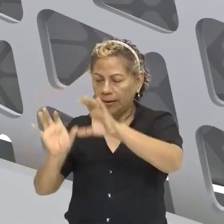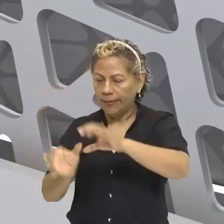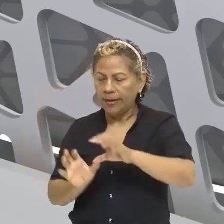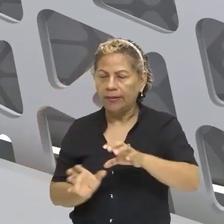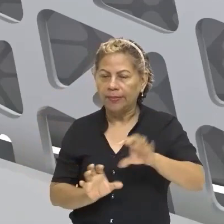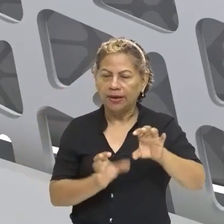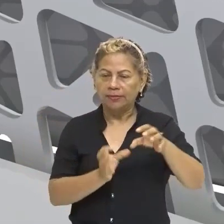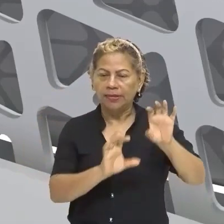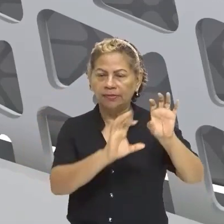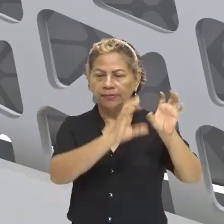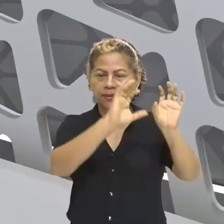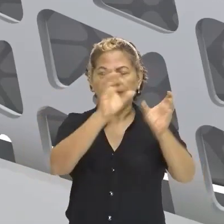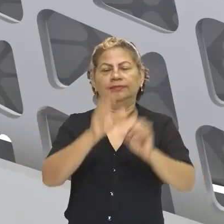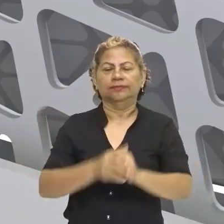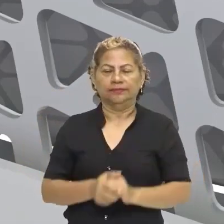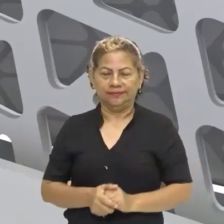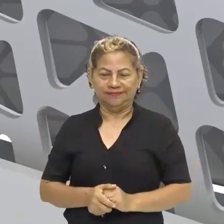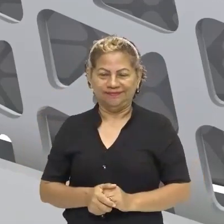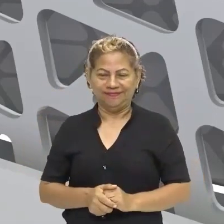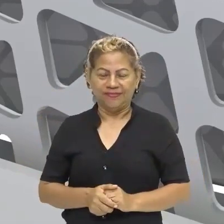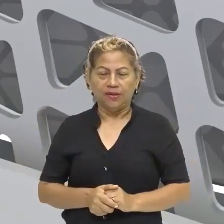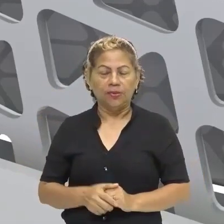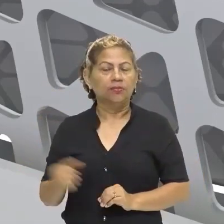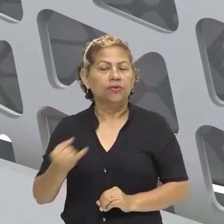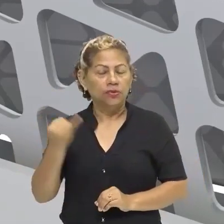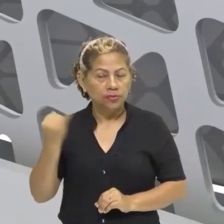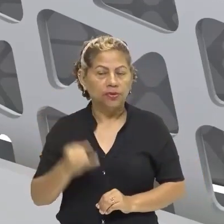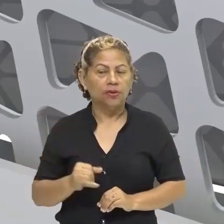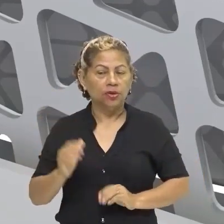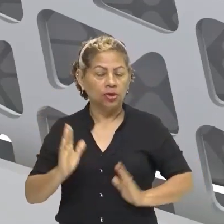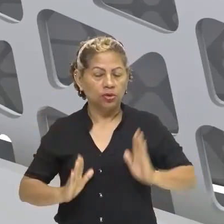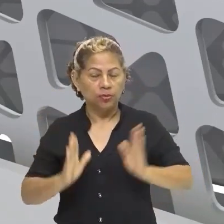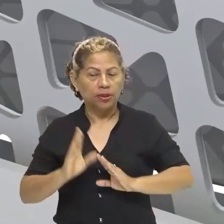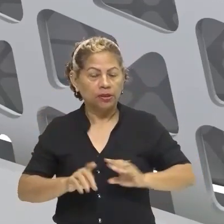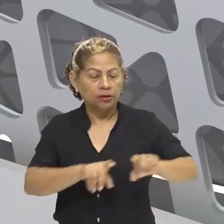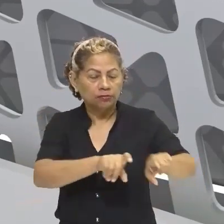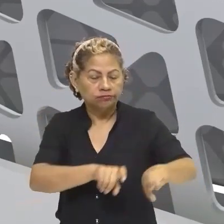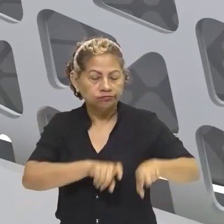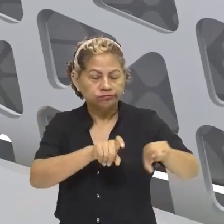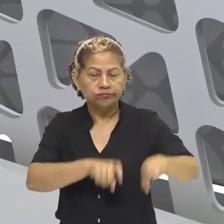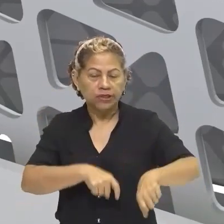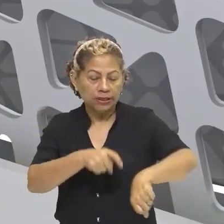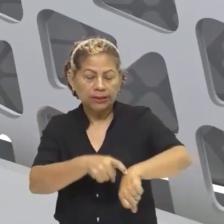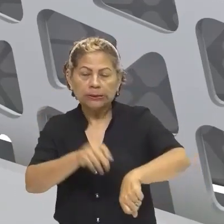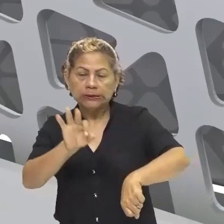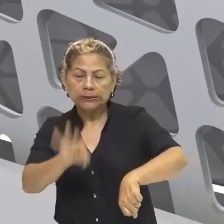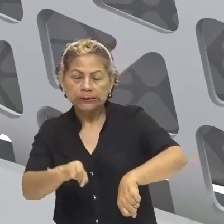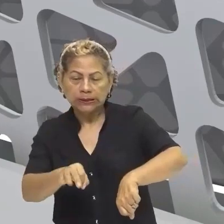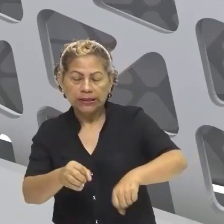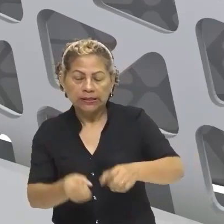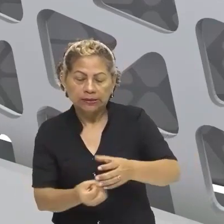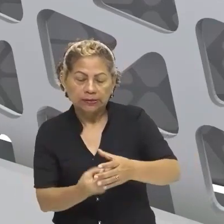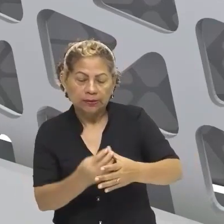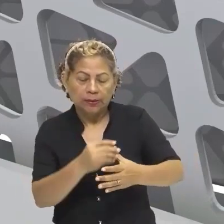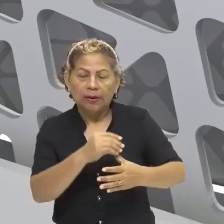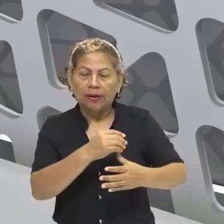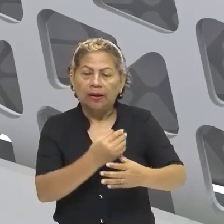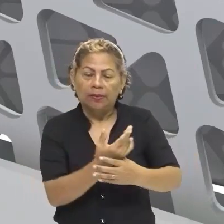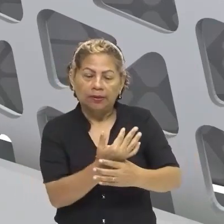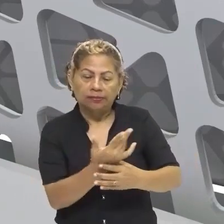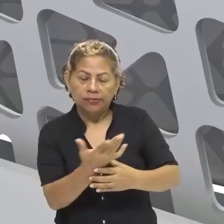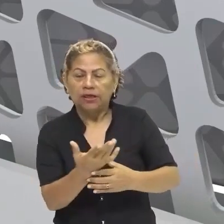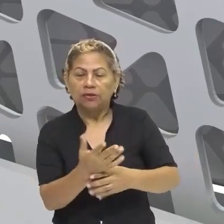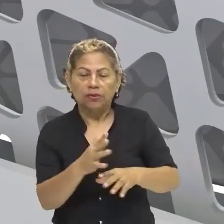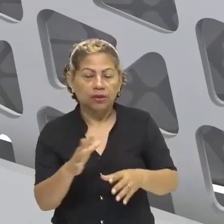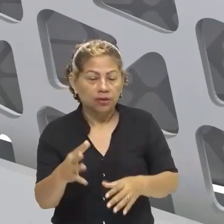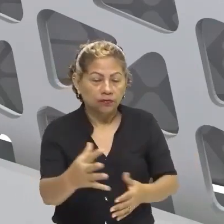exemplo, na agricultura, a época que se deve plantar certas culturas, quando